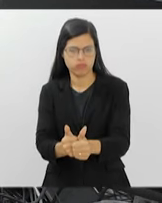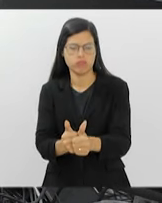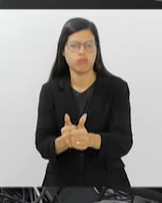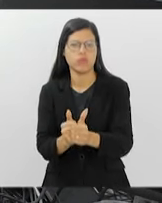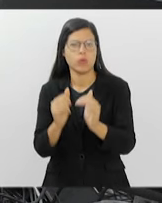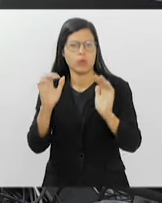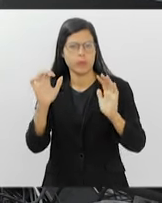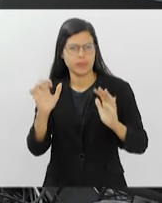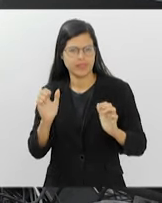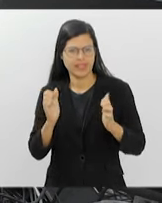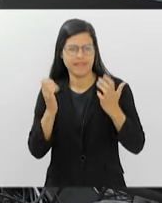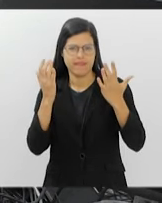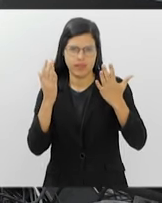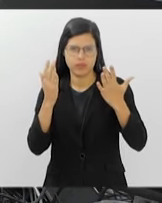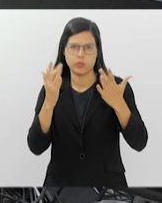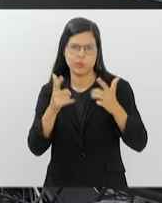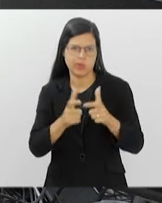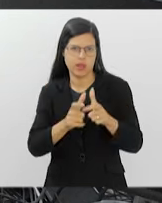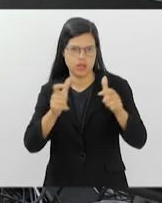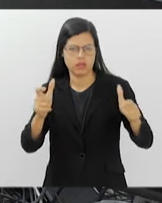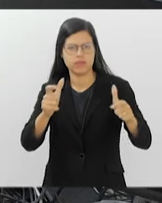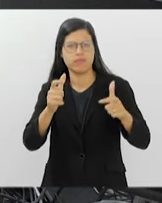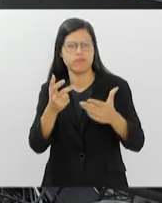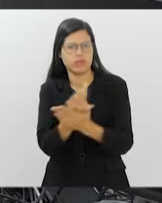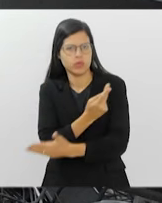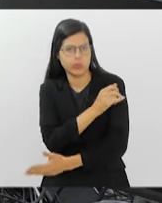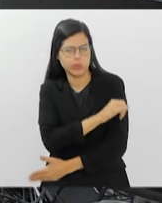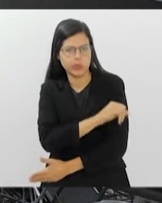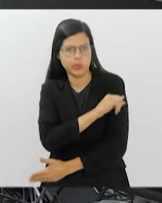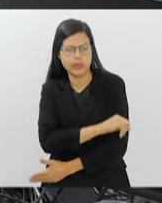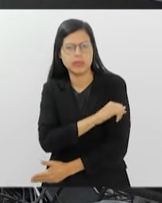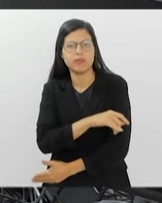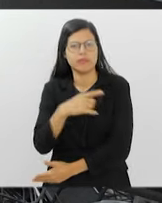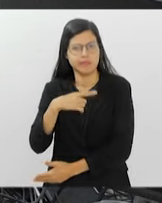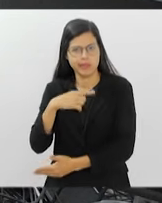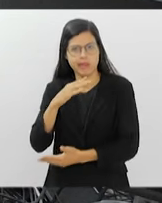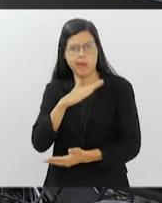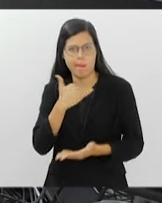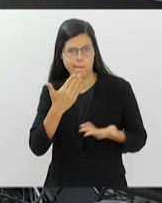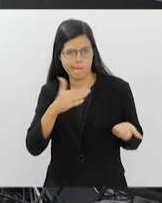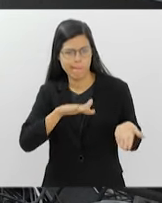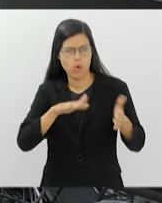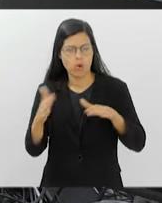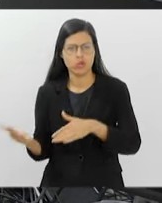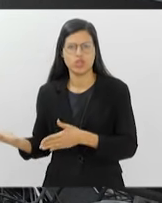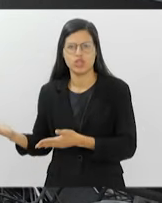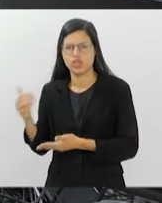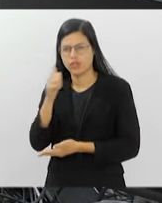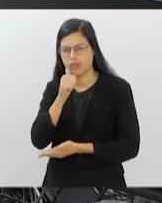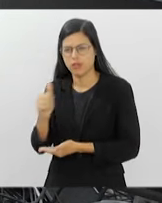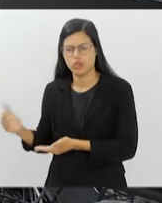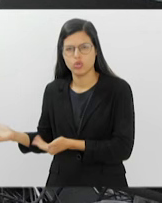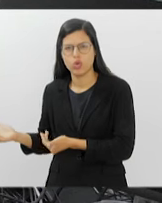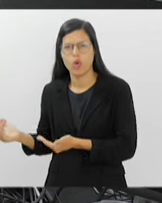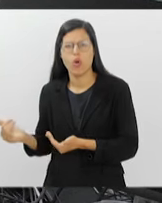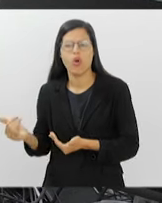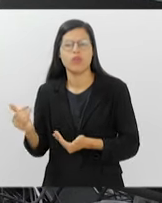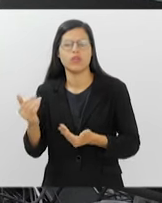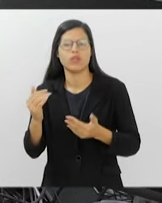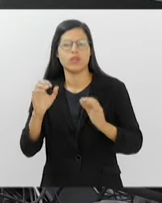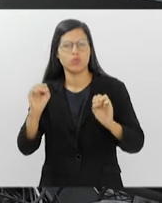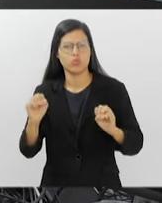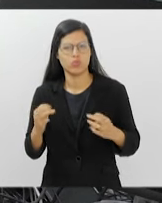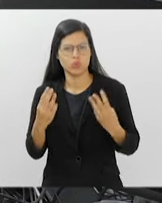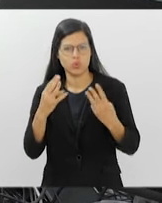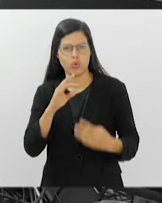que aconteceram no Rio de Janeiro como foi o caso da morte daquela jovem no show da Taylor Swift e depois